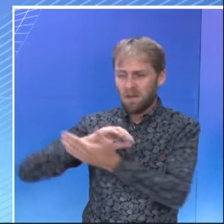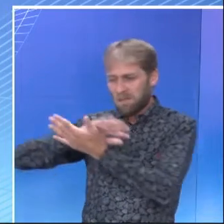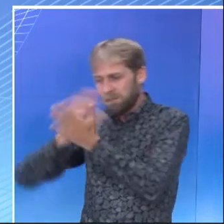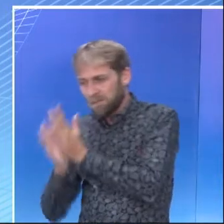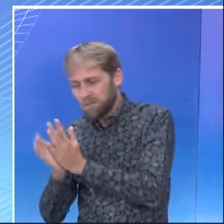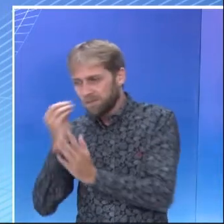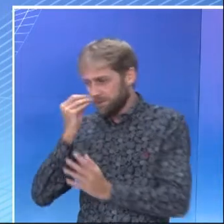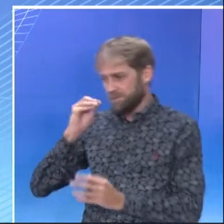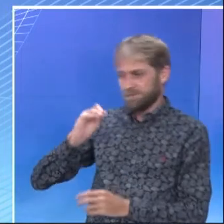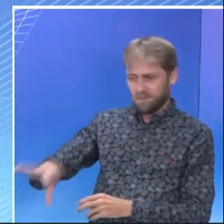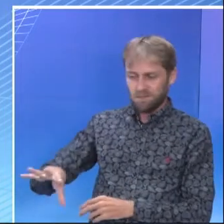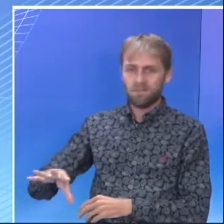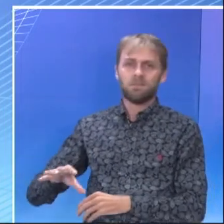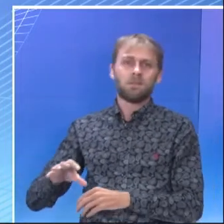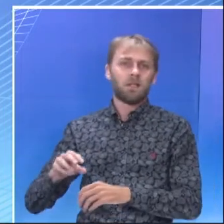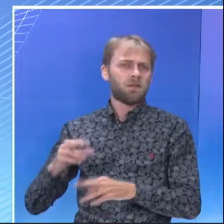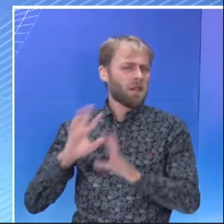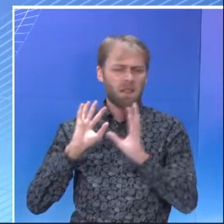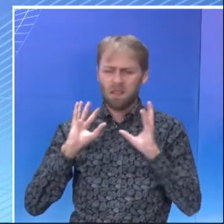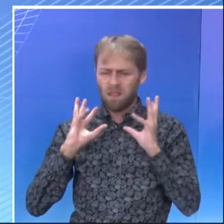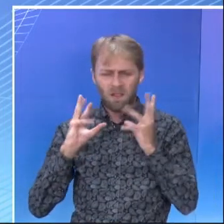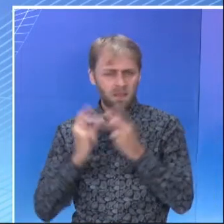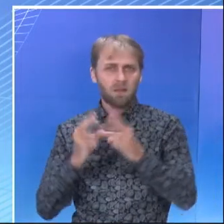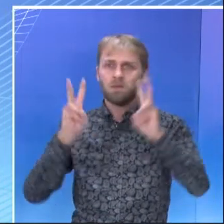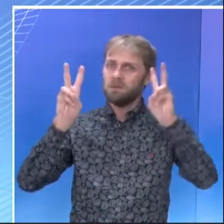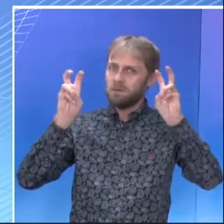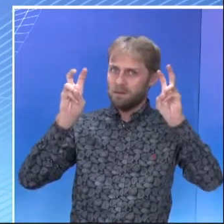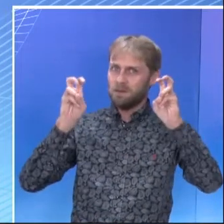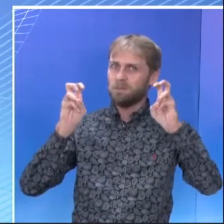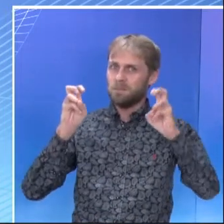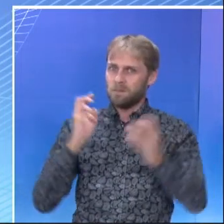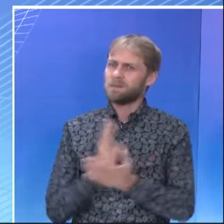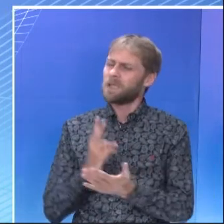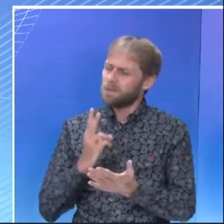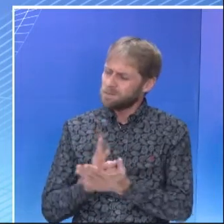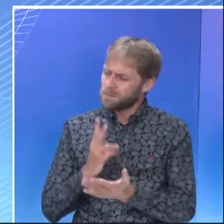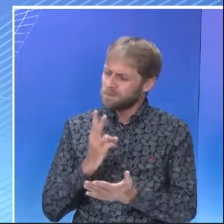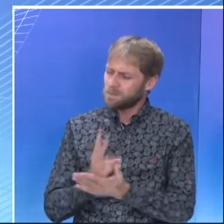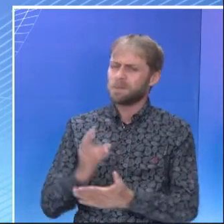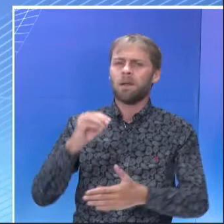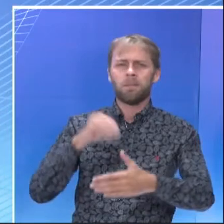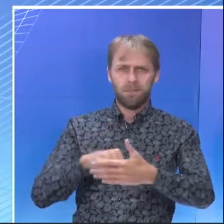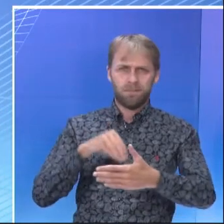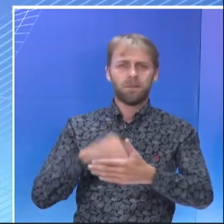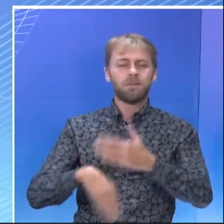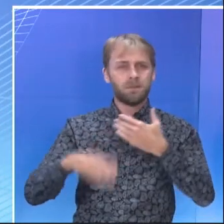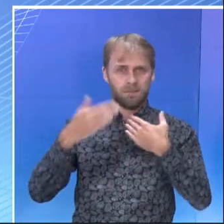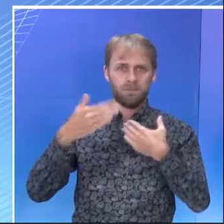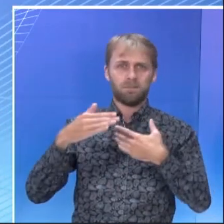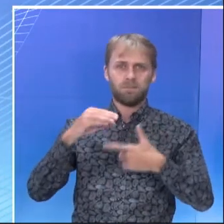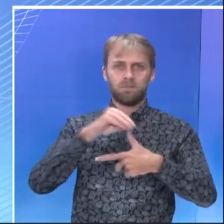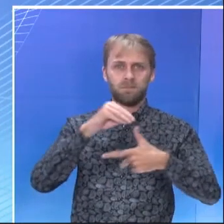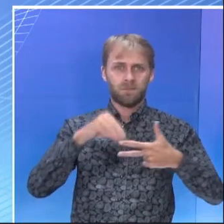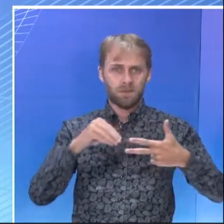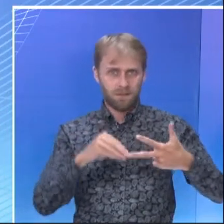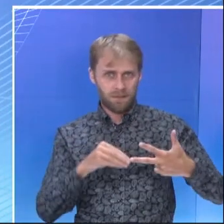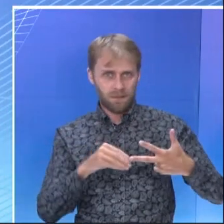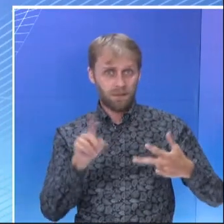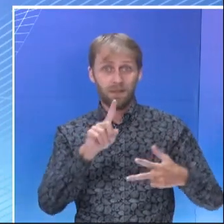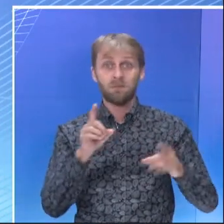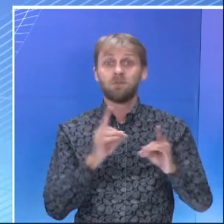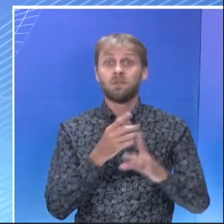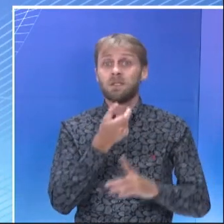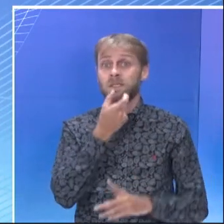preconceito. Então, tudo isso são temas que estão sempre presentes nas provas do Enem. Não só na prova de língua